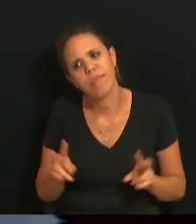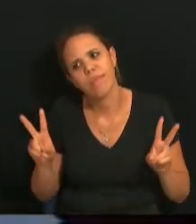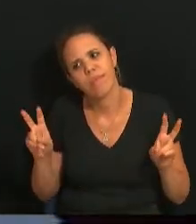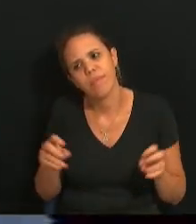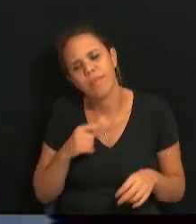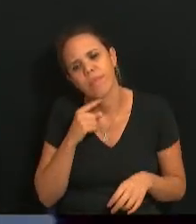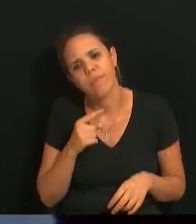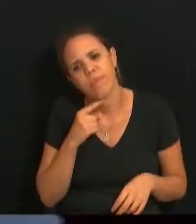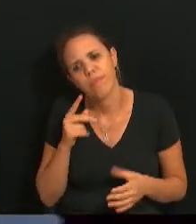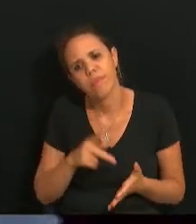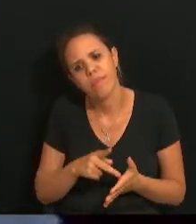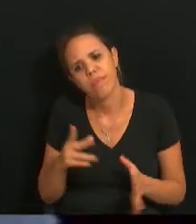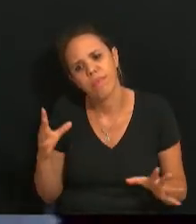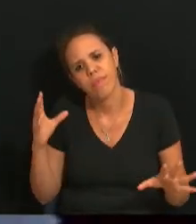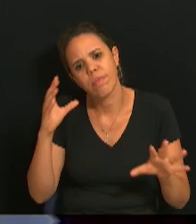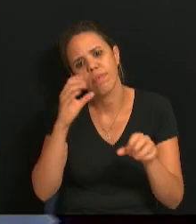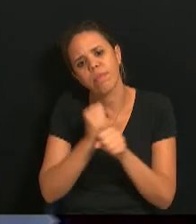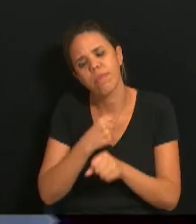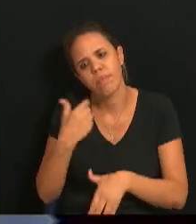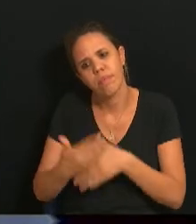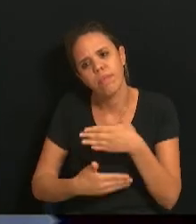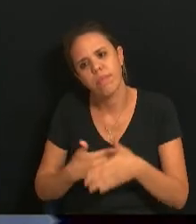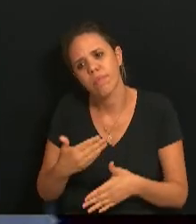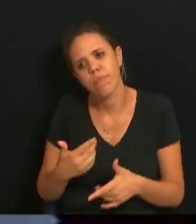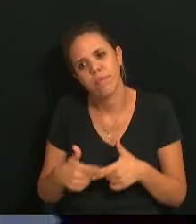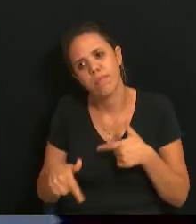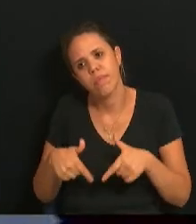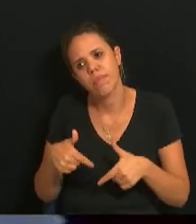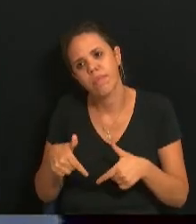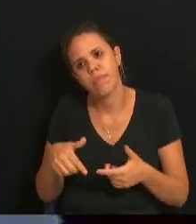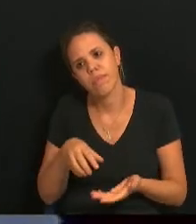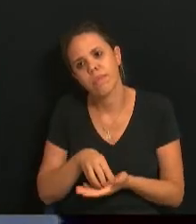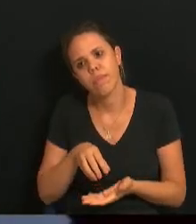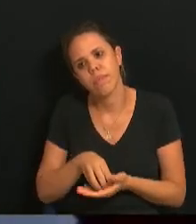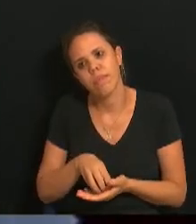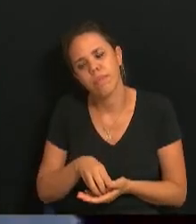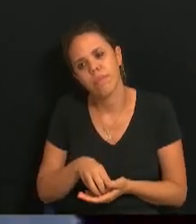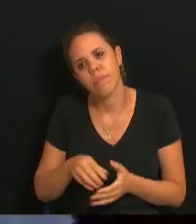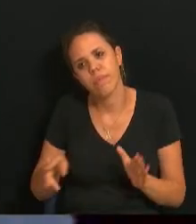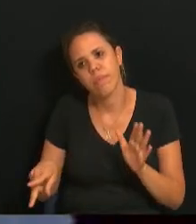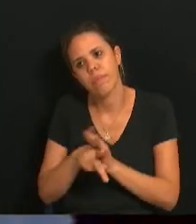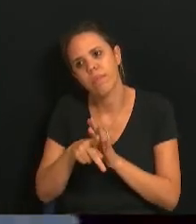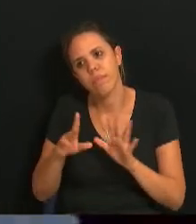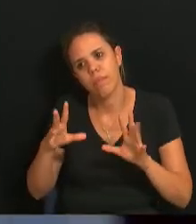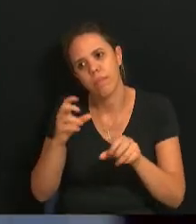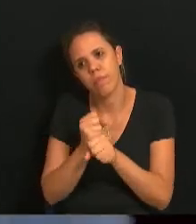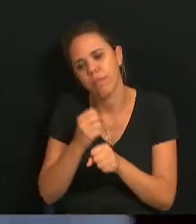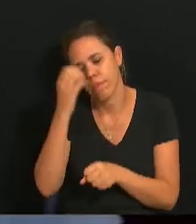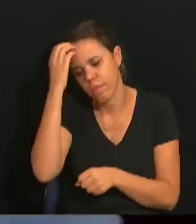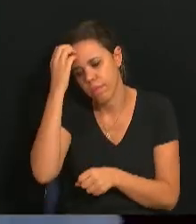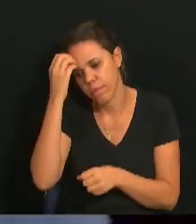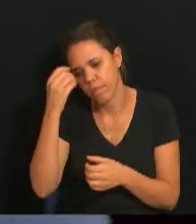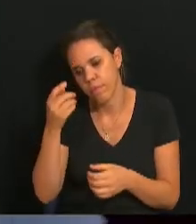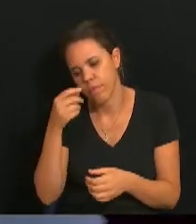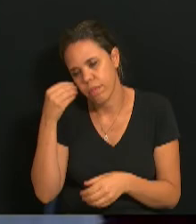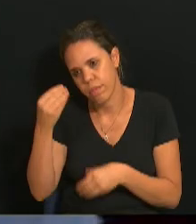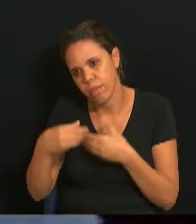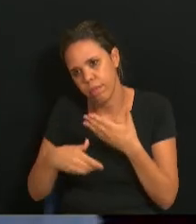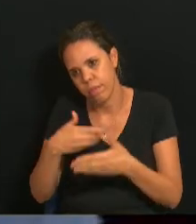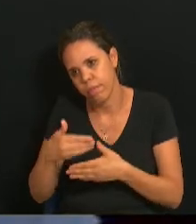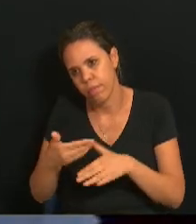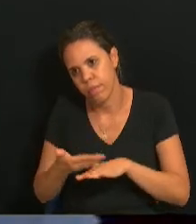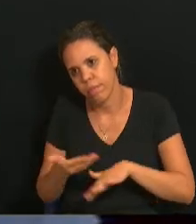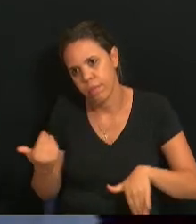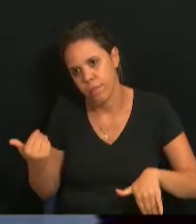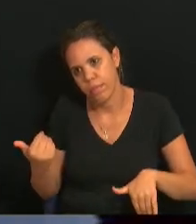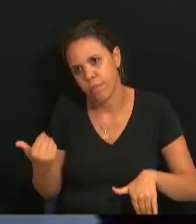na verdade, a totalidade dos processos de precarização do trabalho na rede, sejam apropriados por todos. E a gente vive um processo de fragmentação